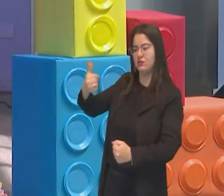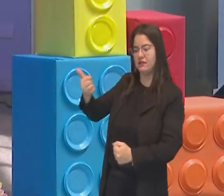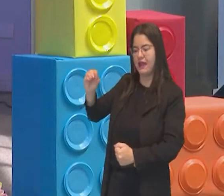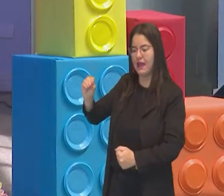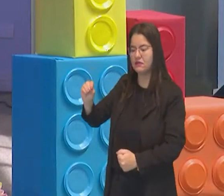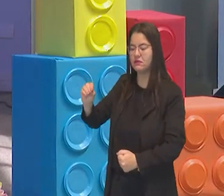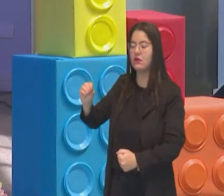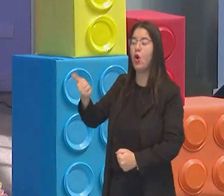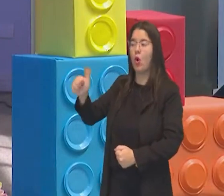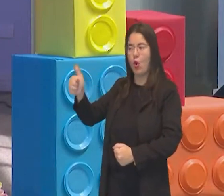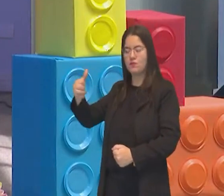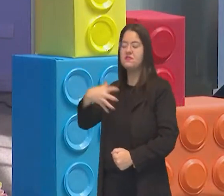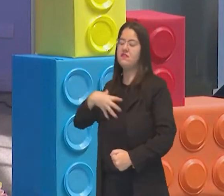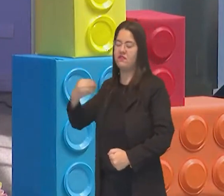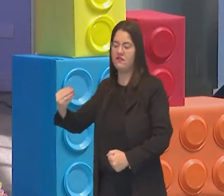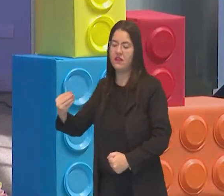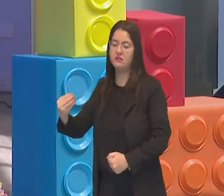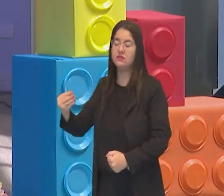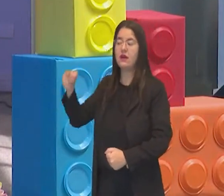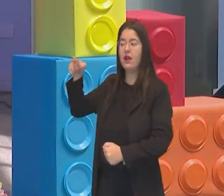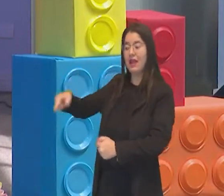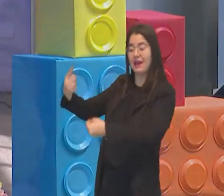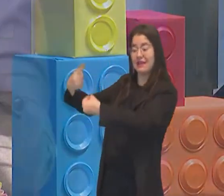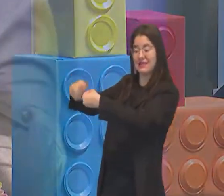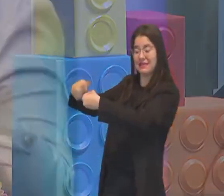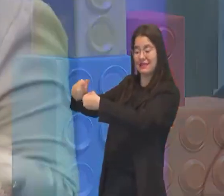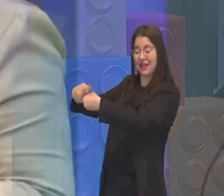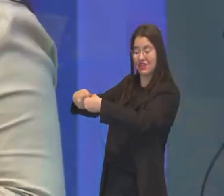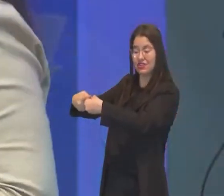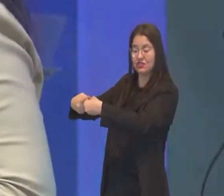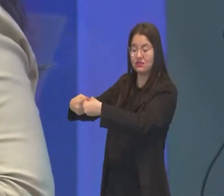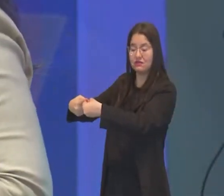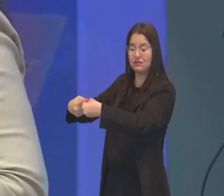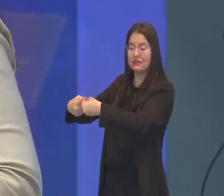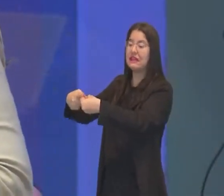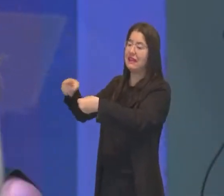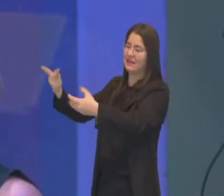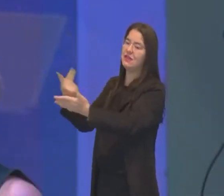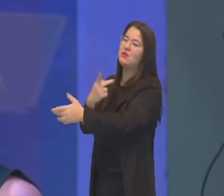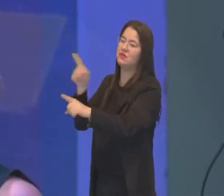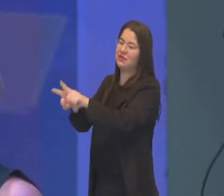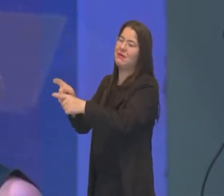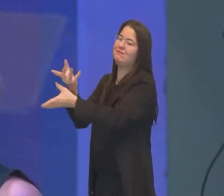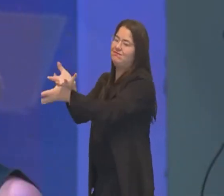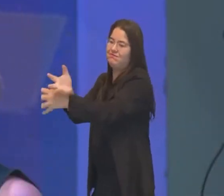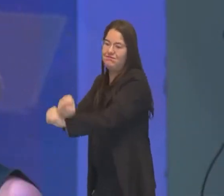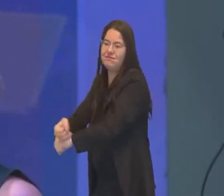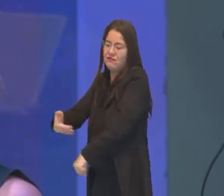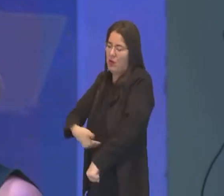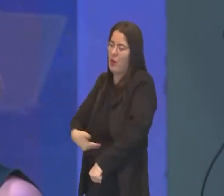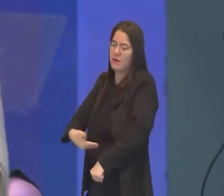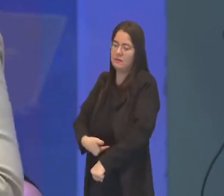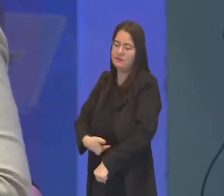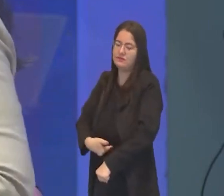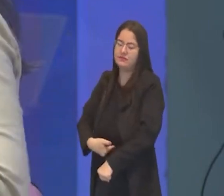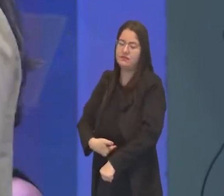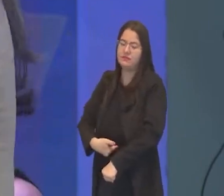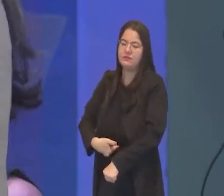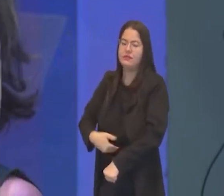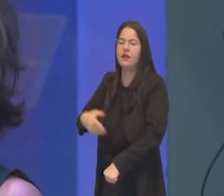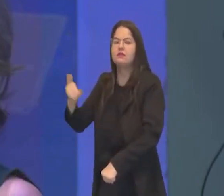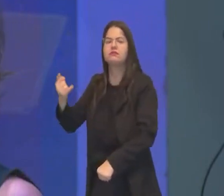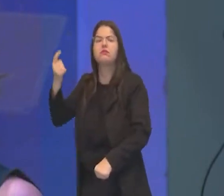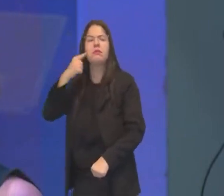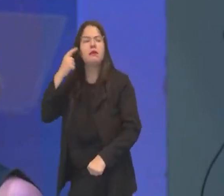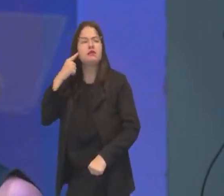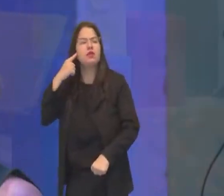Seus 11 filhos, na verdade, estava lá e estava com muita escassez de comida. E Jacó ouviu falar que no Egito tinha comida. Então